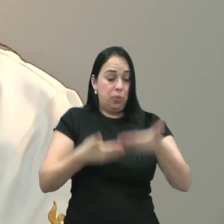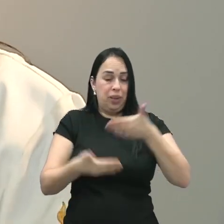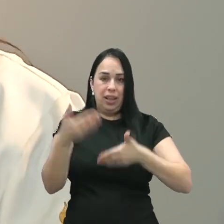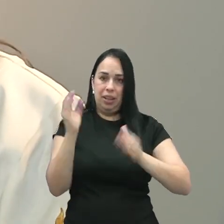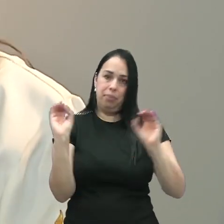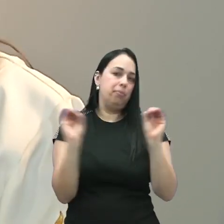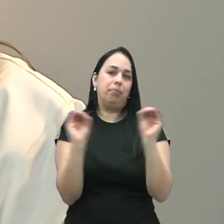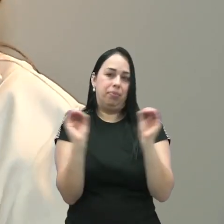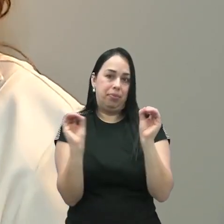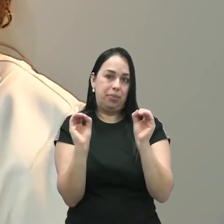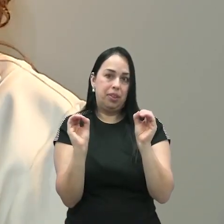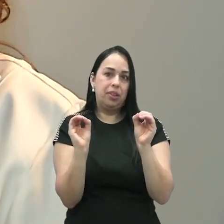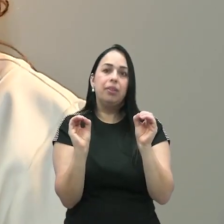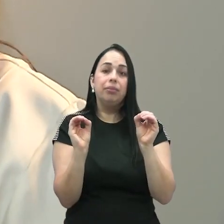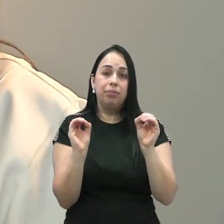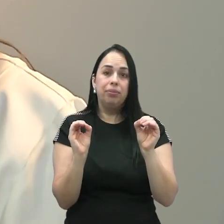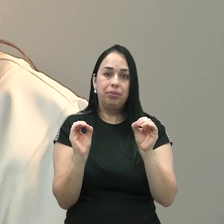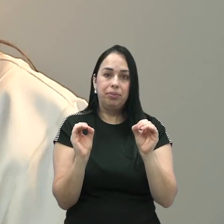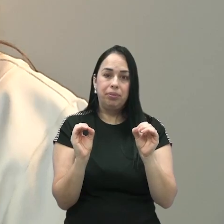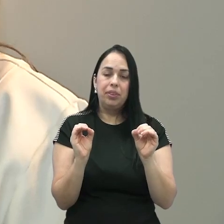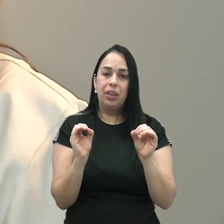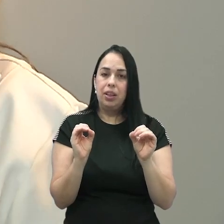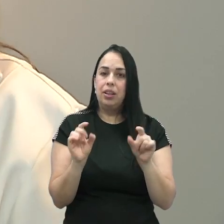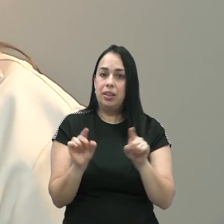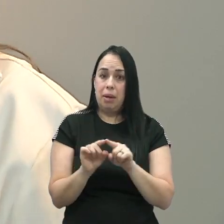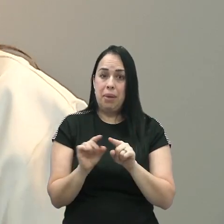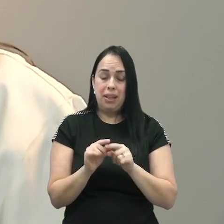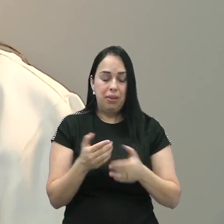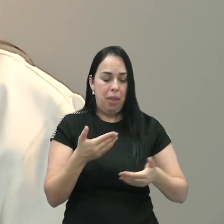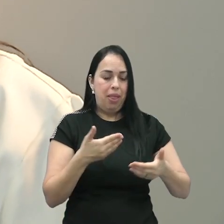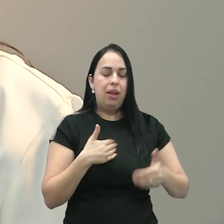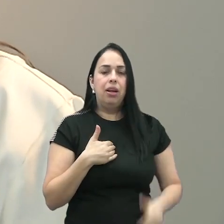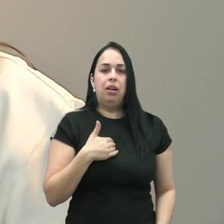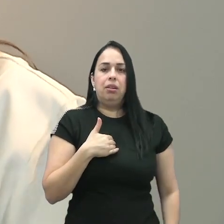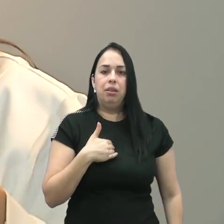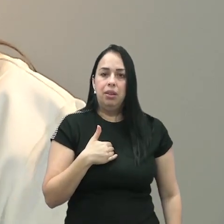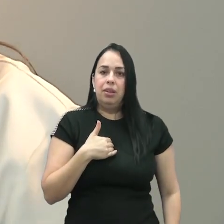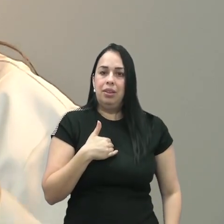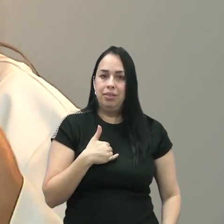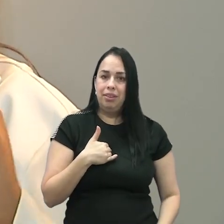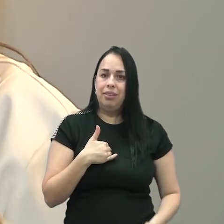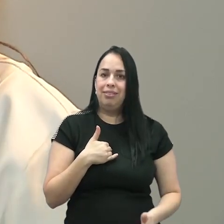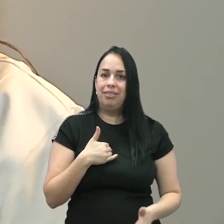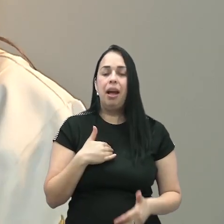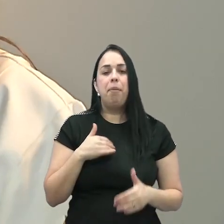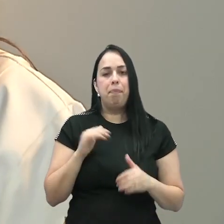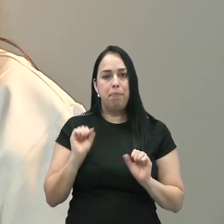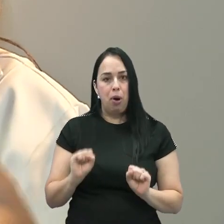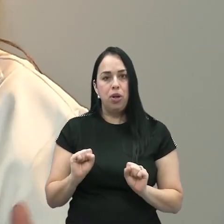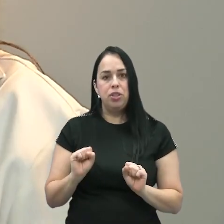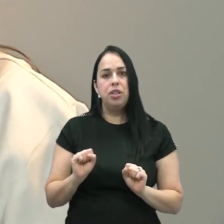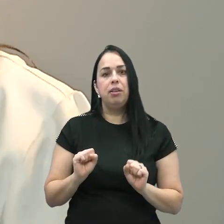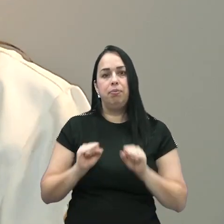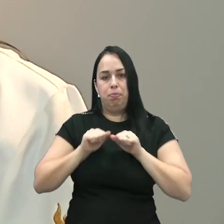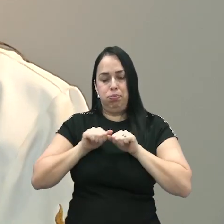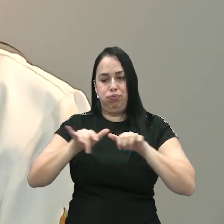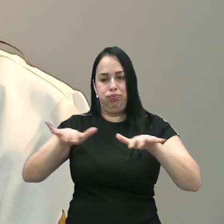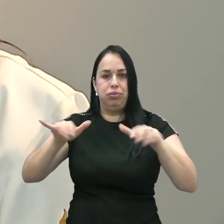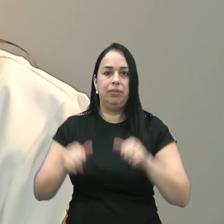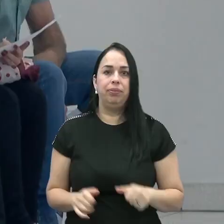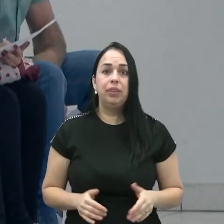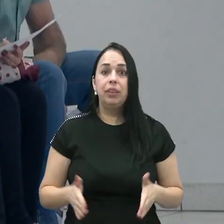não trata a sua rinite, a sua sinusite, ou até a sua asma, eles podem exacerbar com a doença